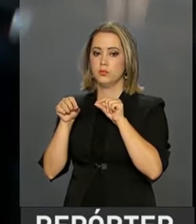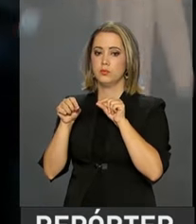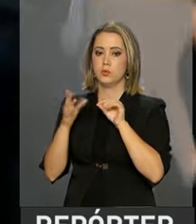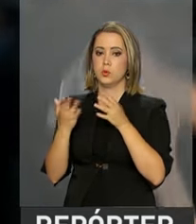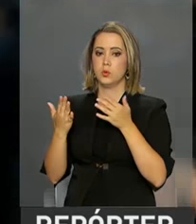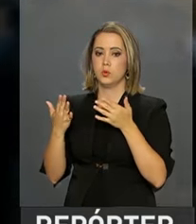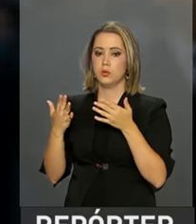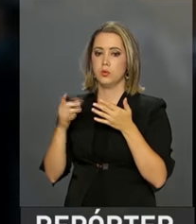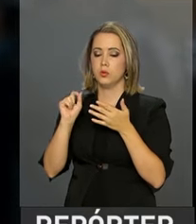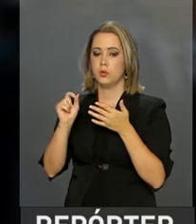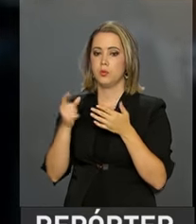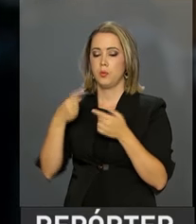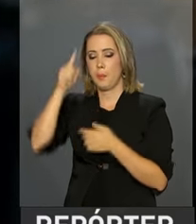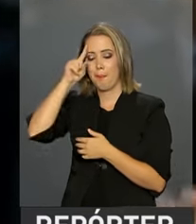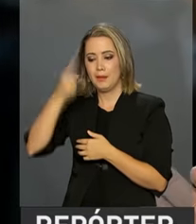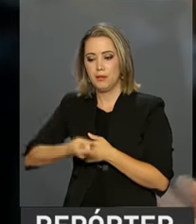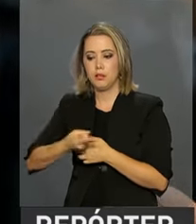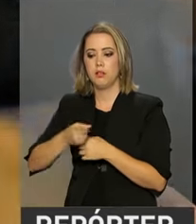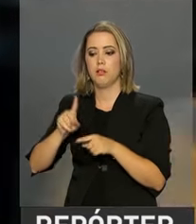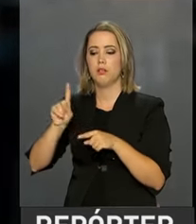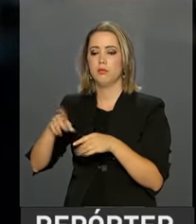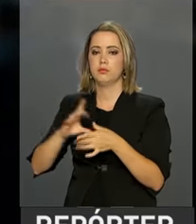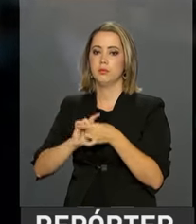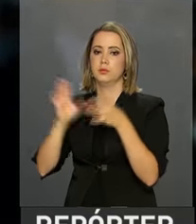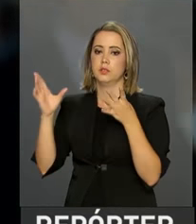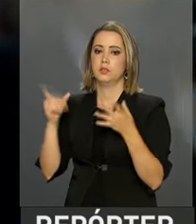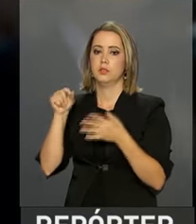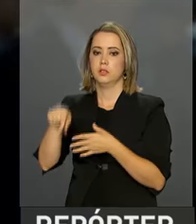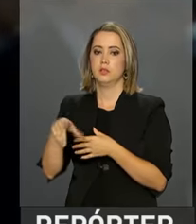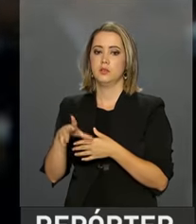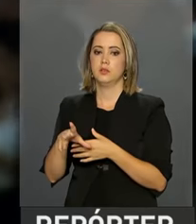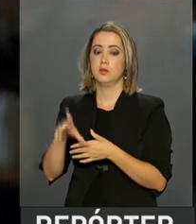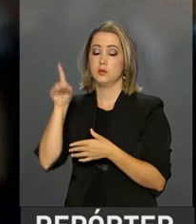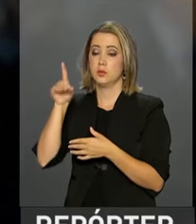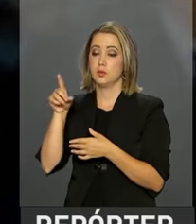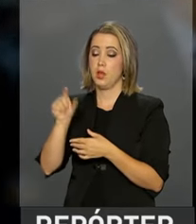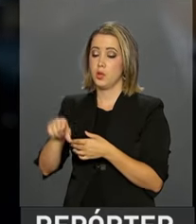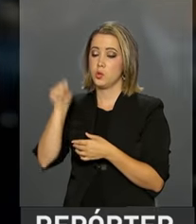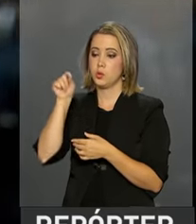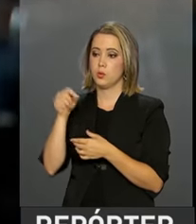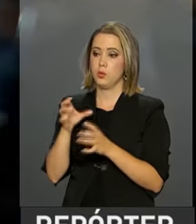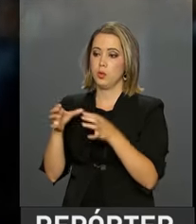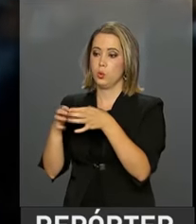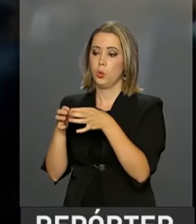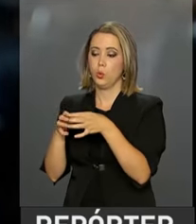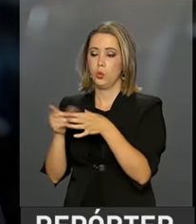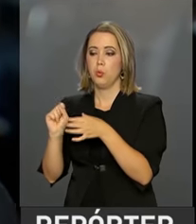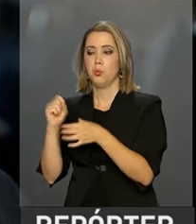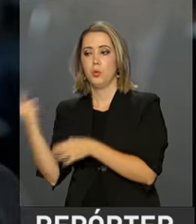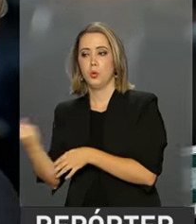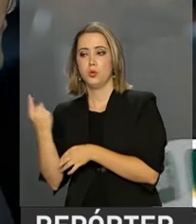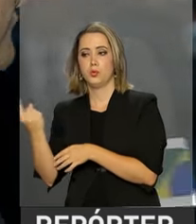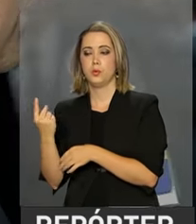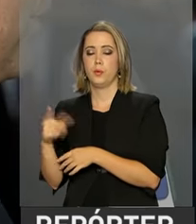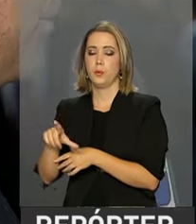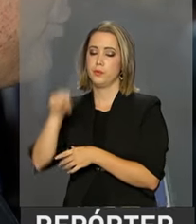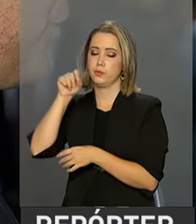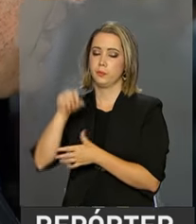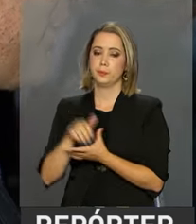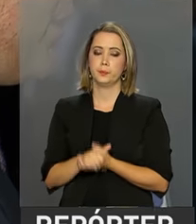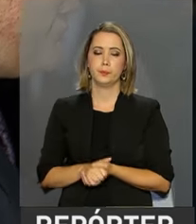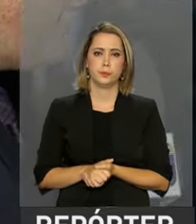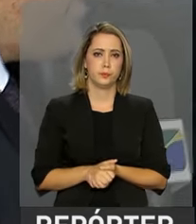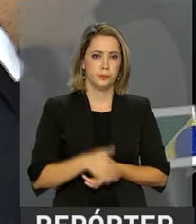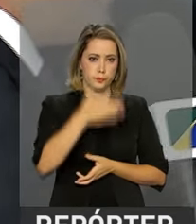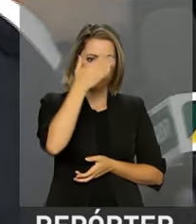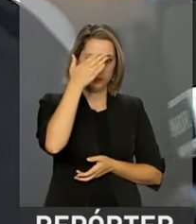uma imposição. É voluntária a decisão do funcionário ou de um grupo de funcionários. Muito